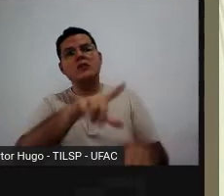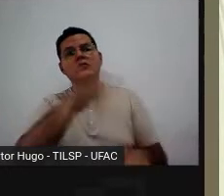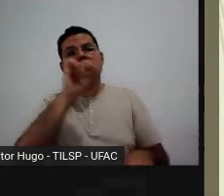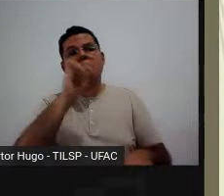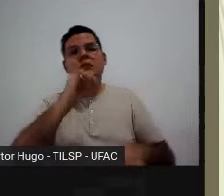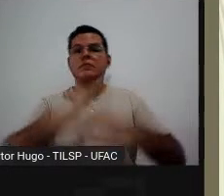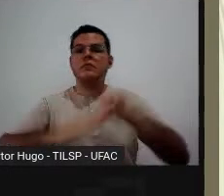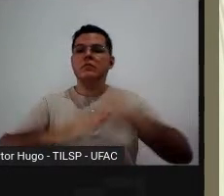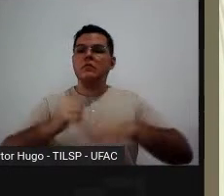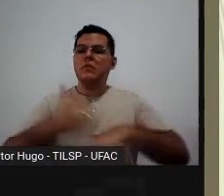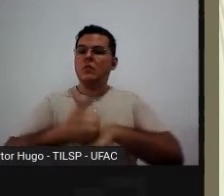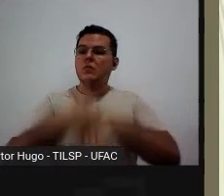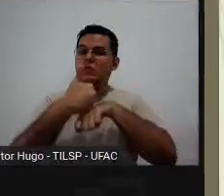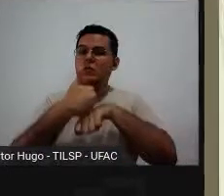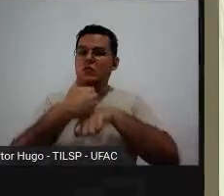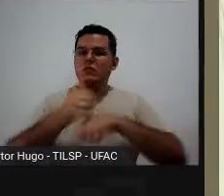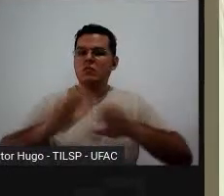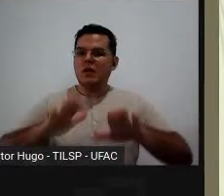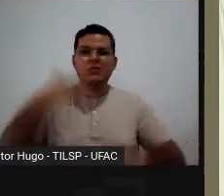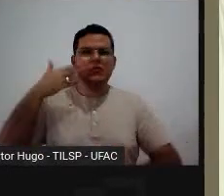O mesmo aqui